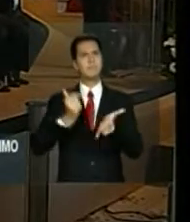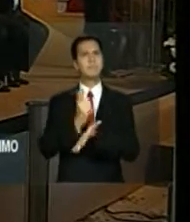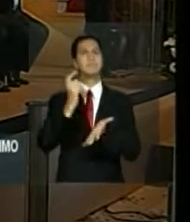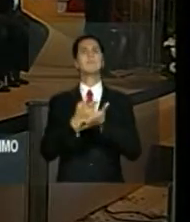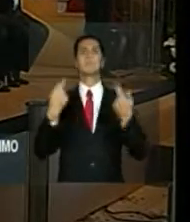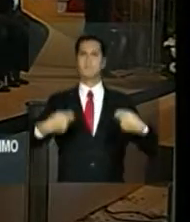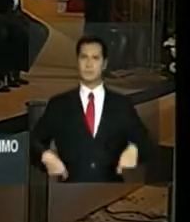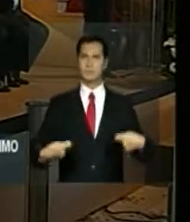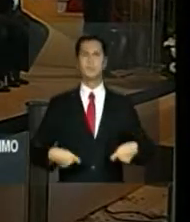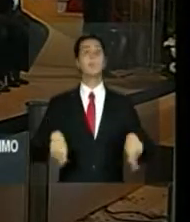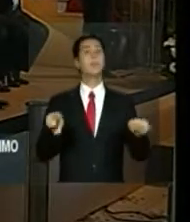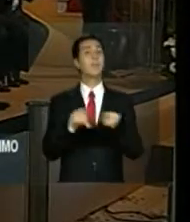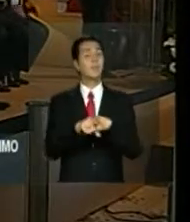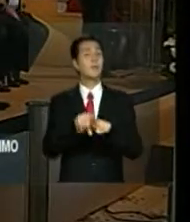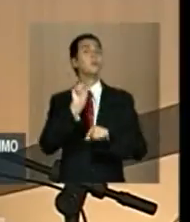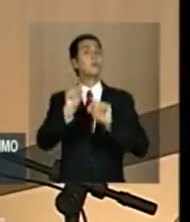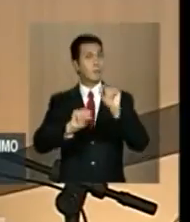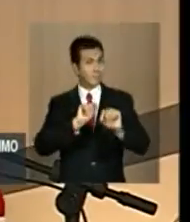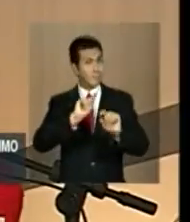E mais,